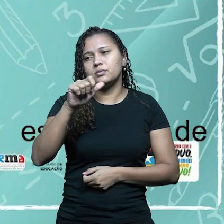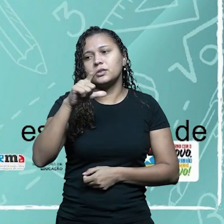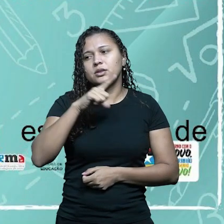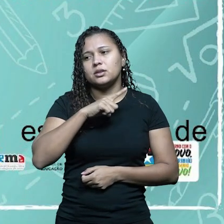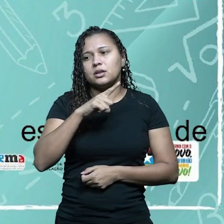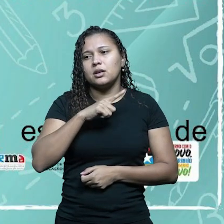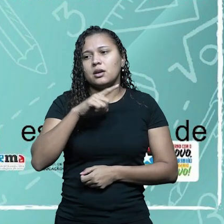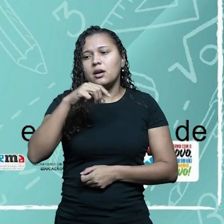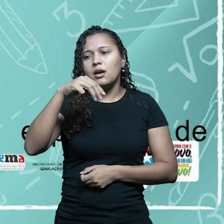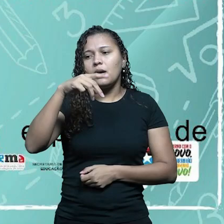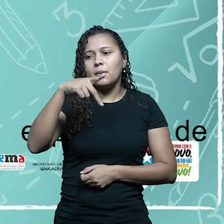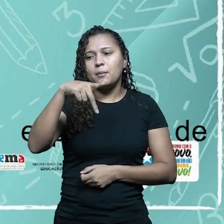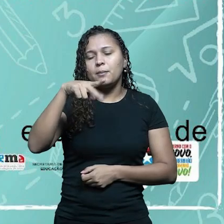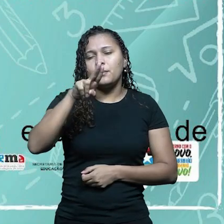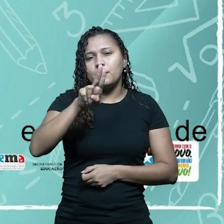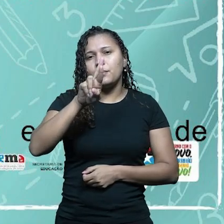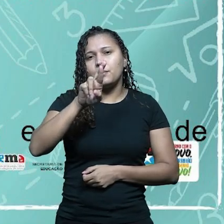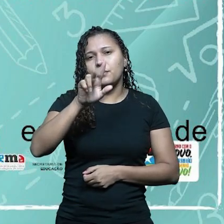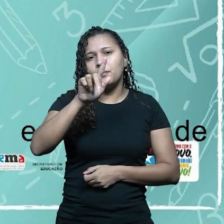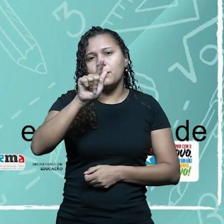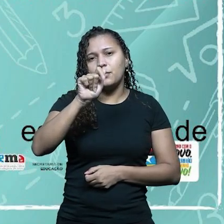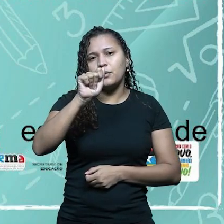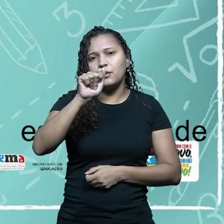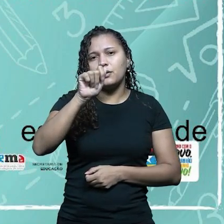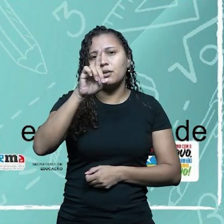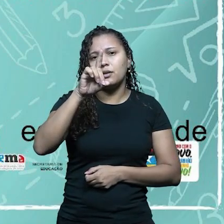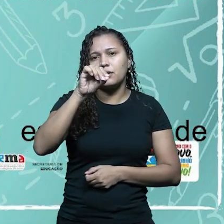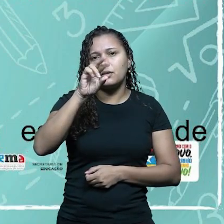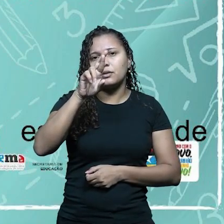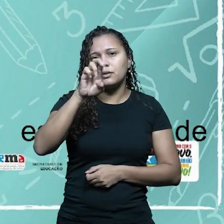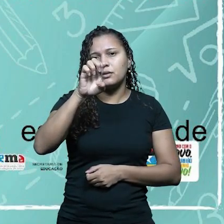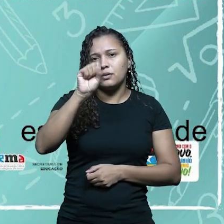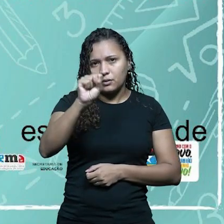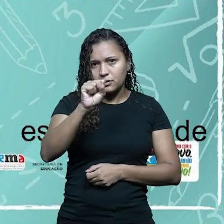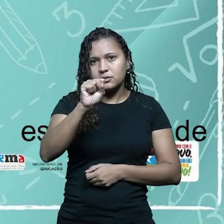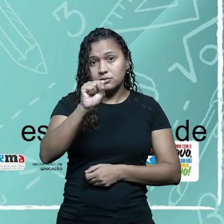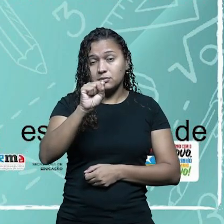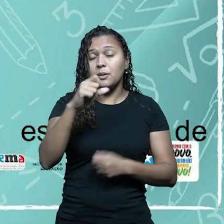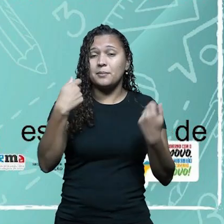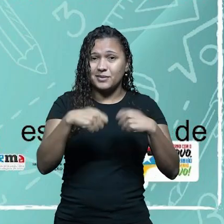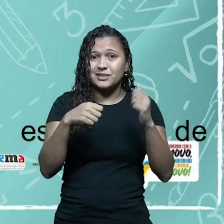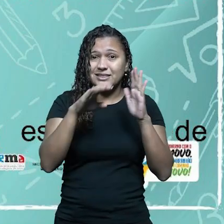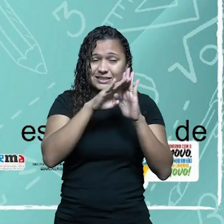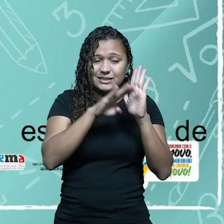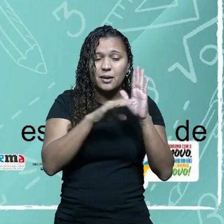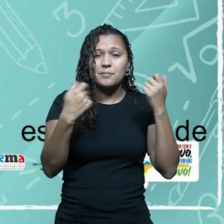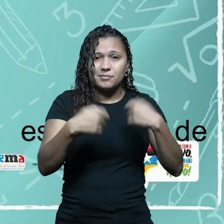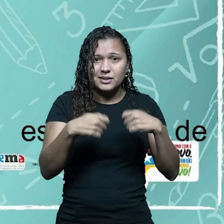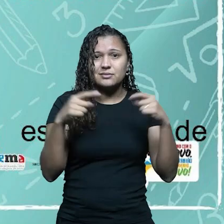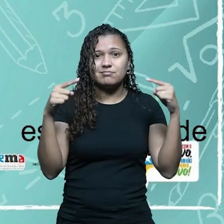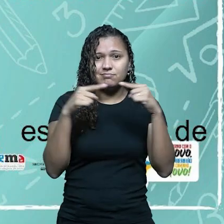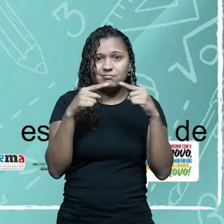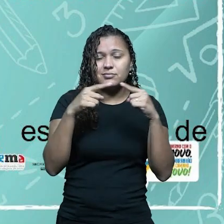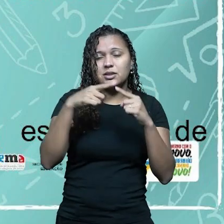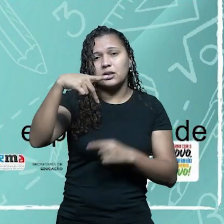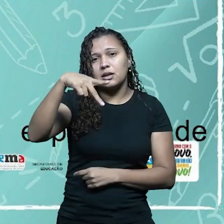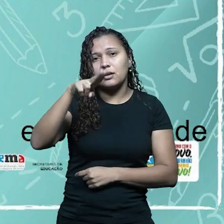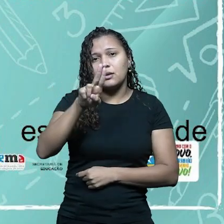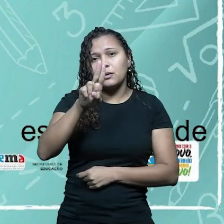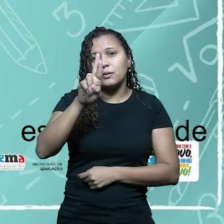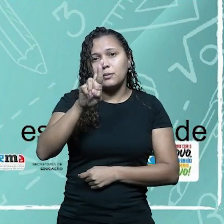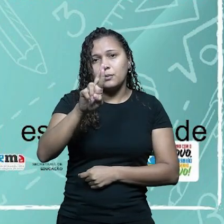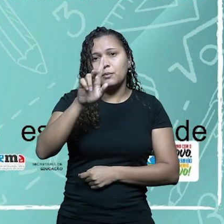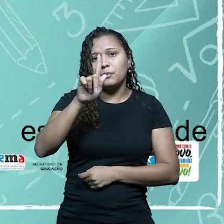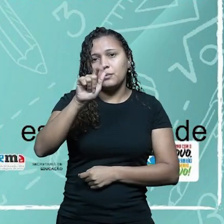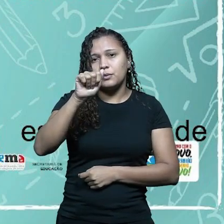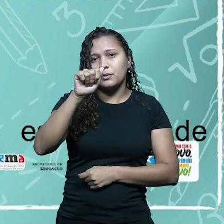Lista de purgadores. Para cada planta de tubulação, indica os purgadores. Os